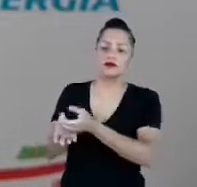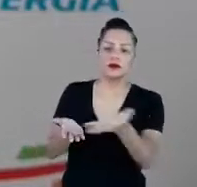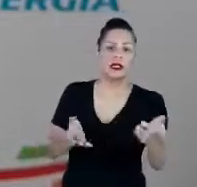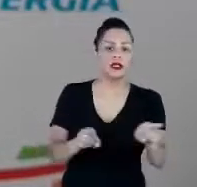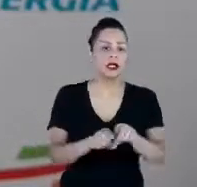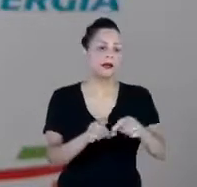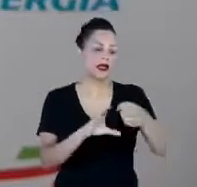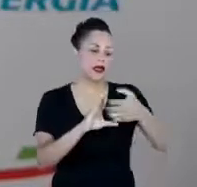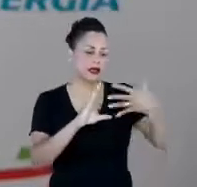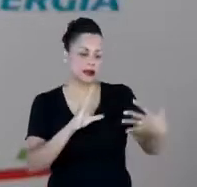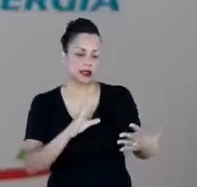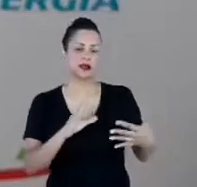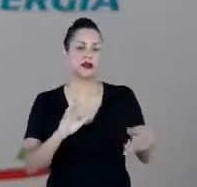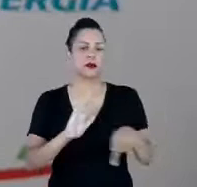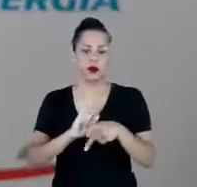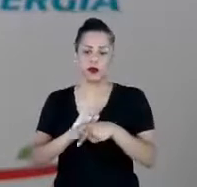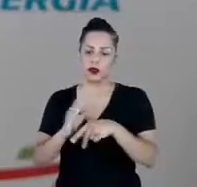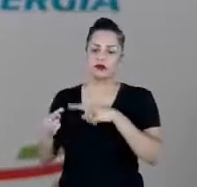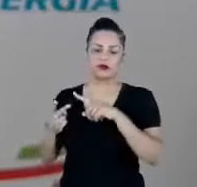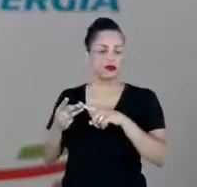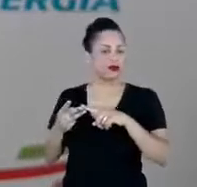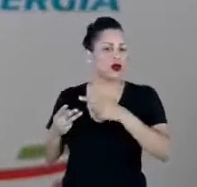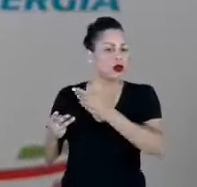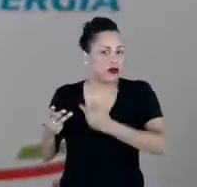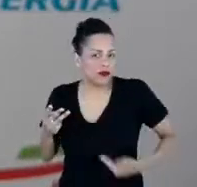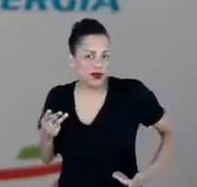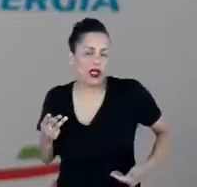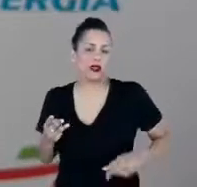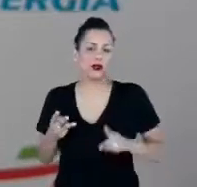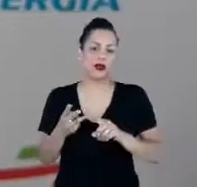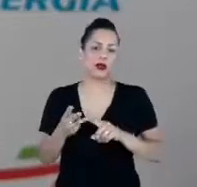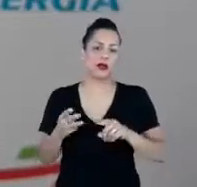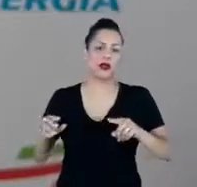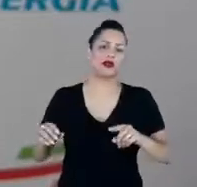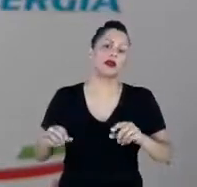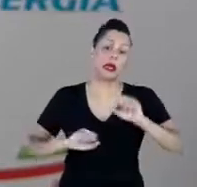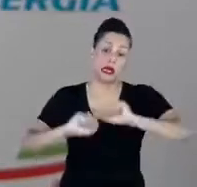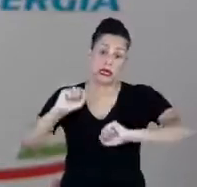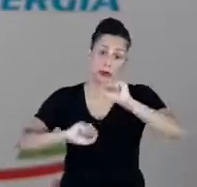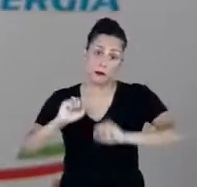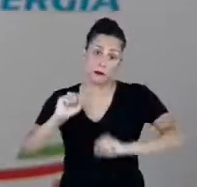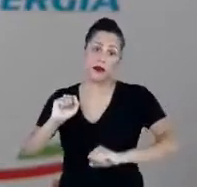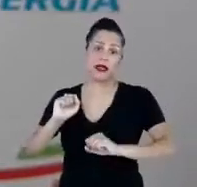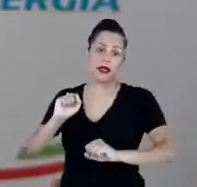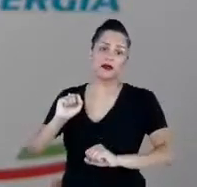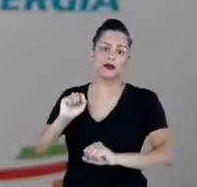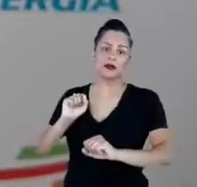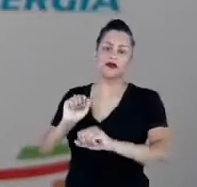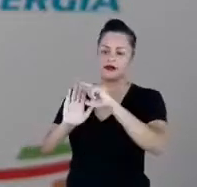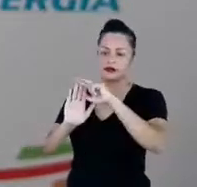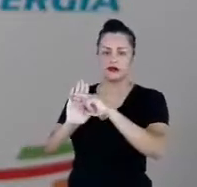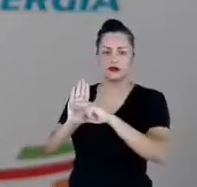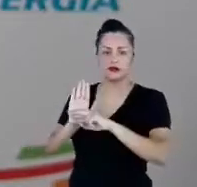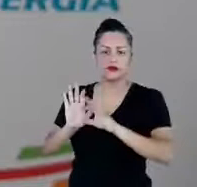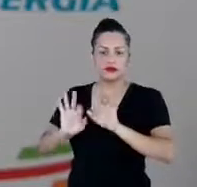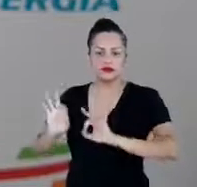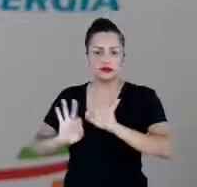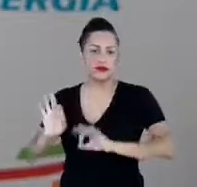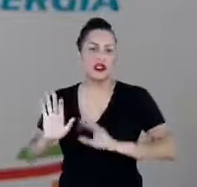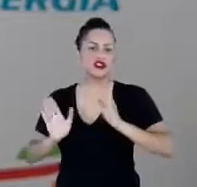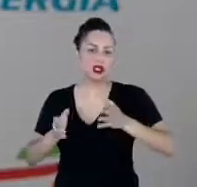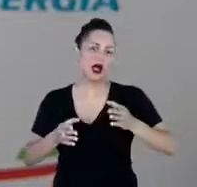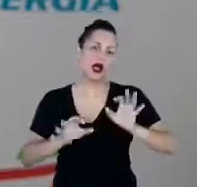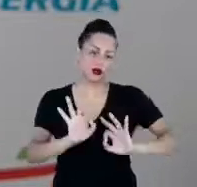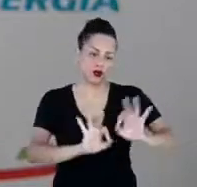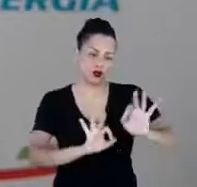características o governo e as empresas reguladoras ajustaram e as políticas